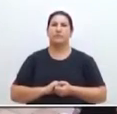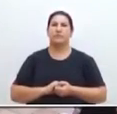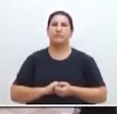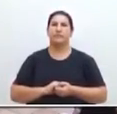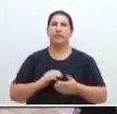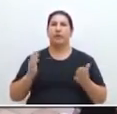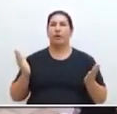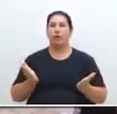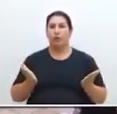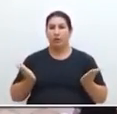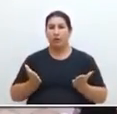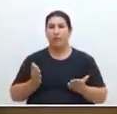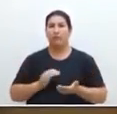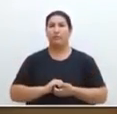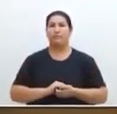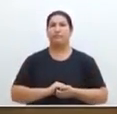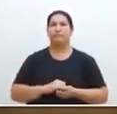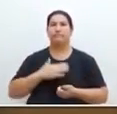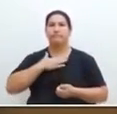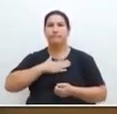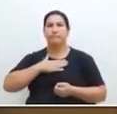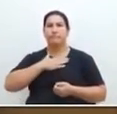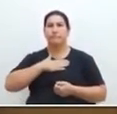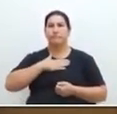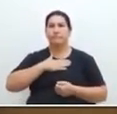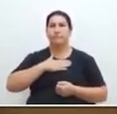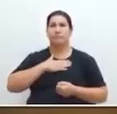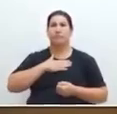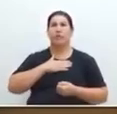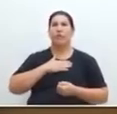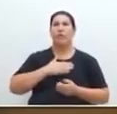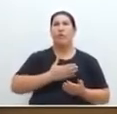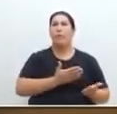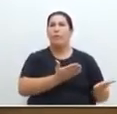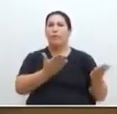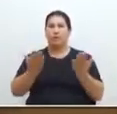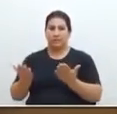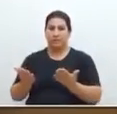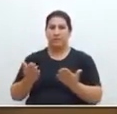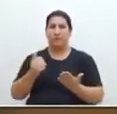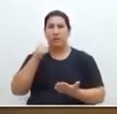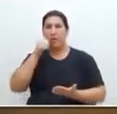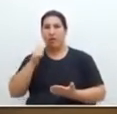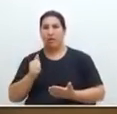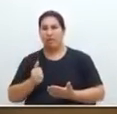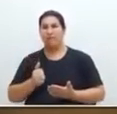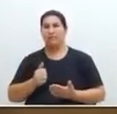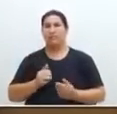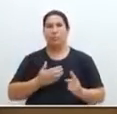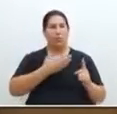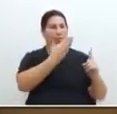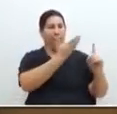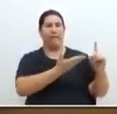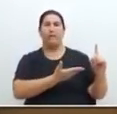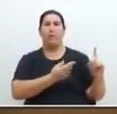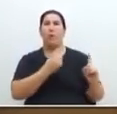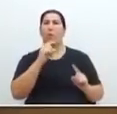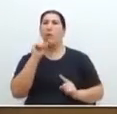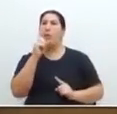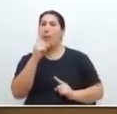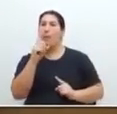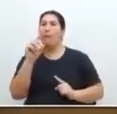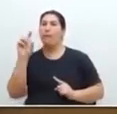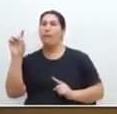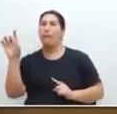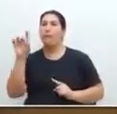agora eu gostaria de convidar elas né que são as homenageadas vou convidar uma por uma para fazer o